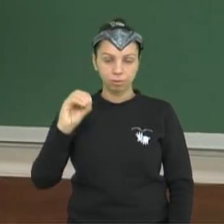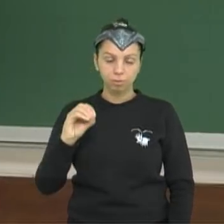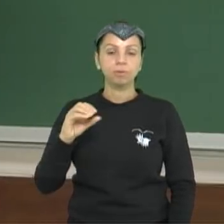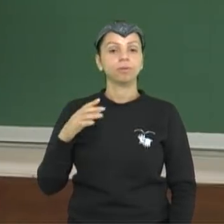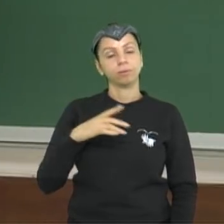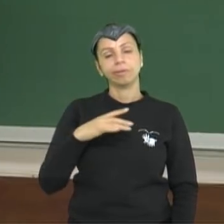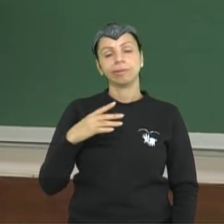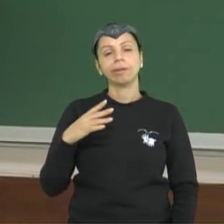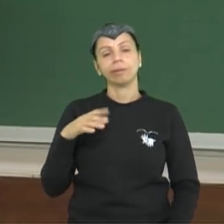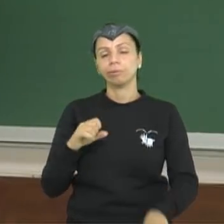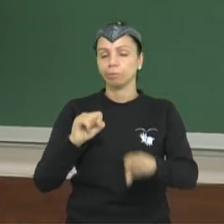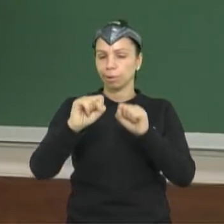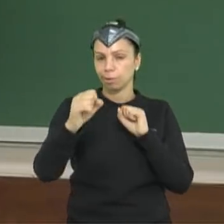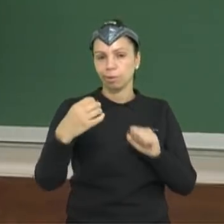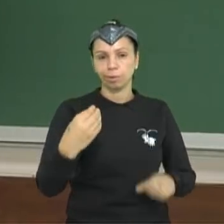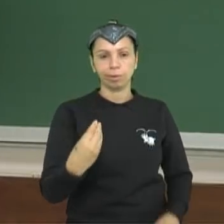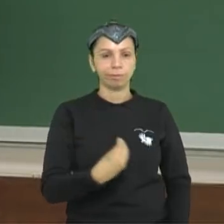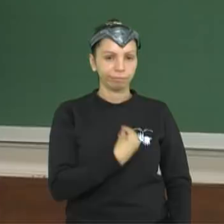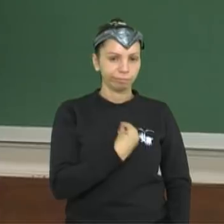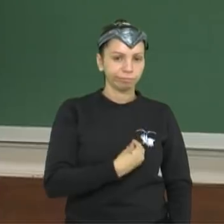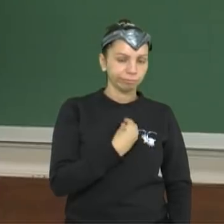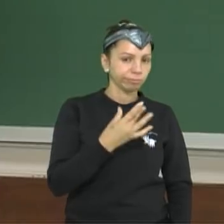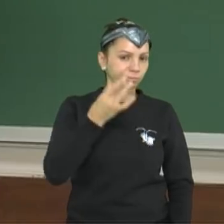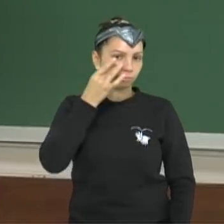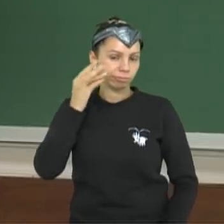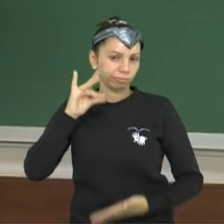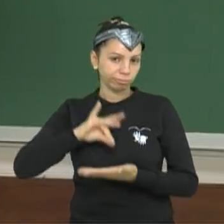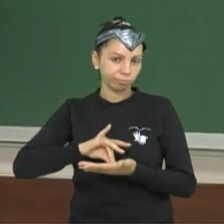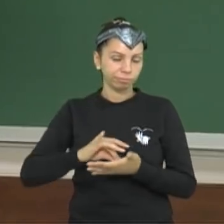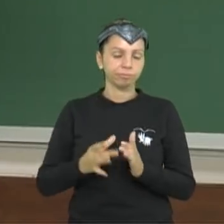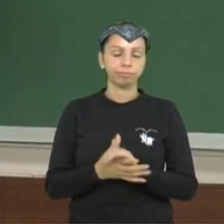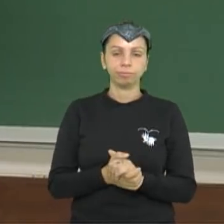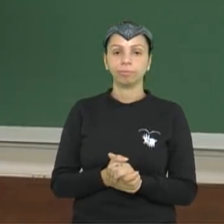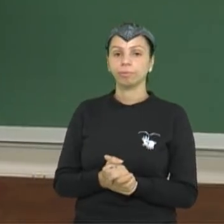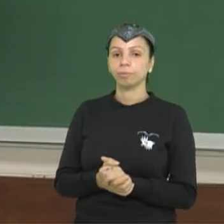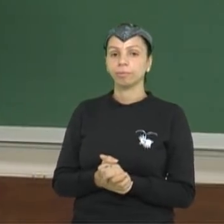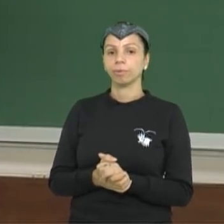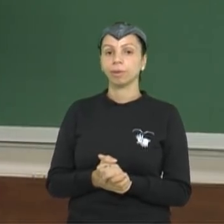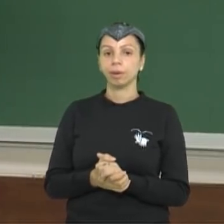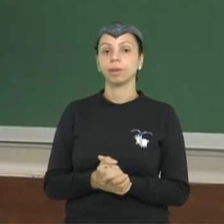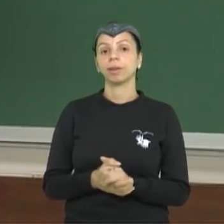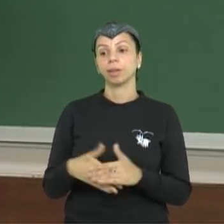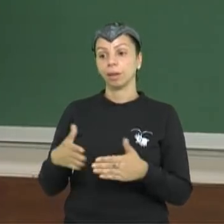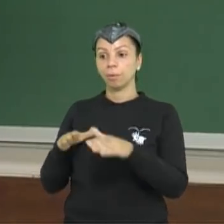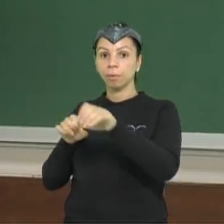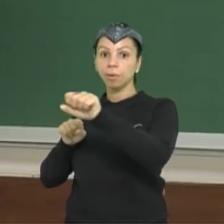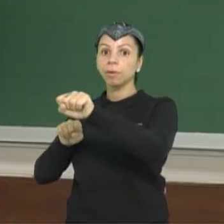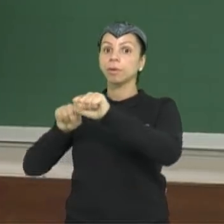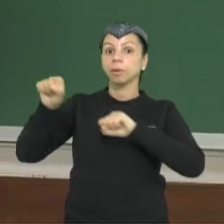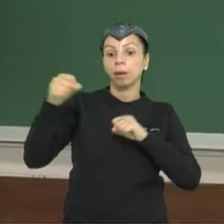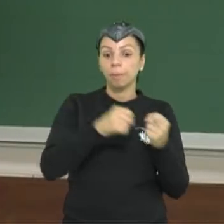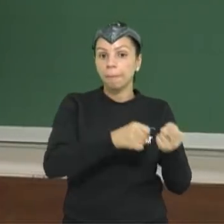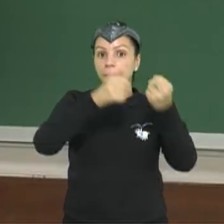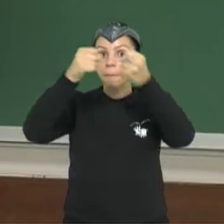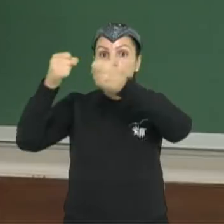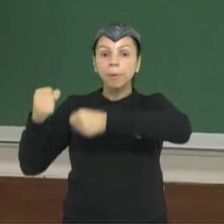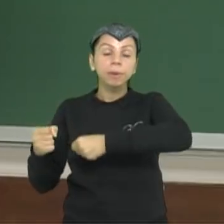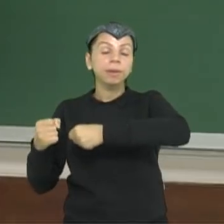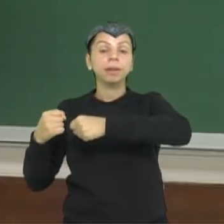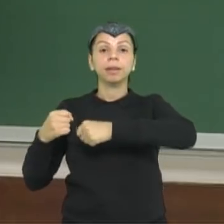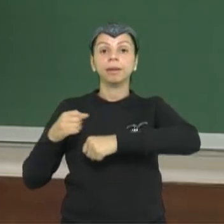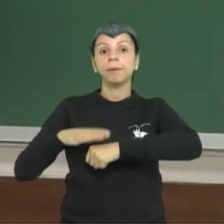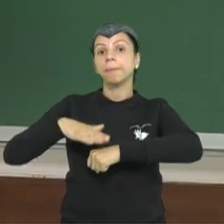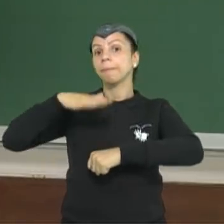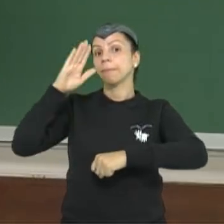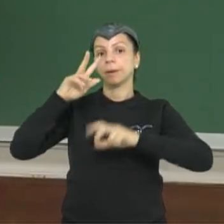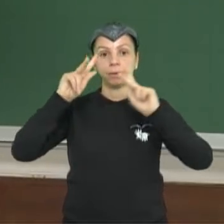vida real, né? Geralmente dotados de poderes sobre-humanos, que defende o bem,